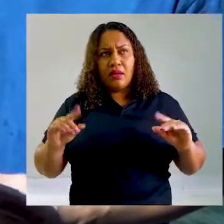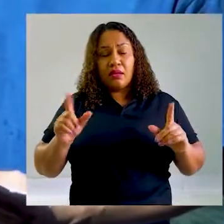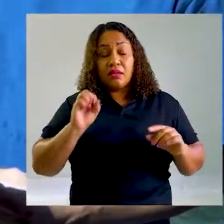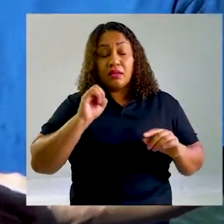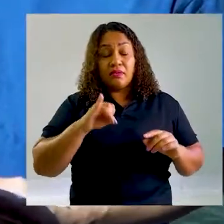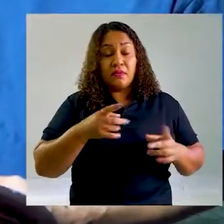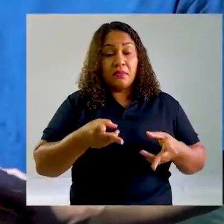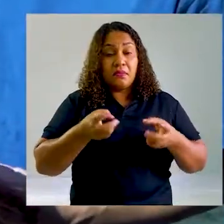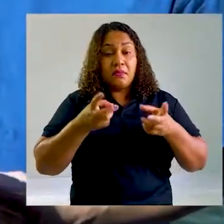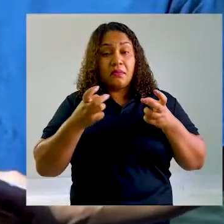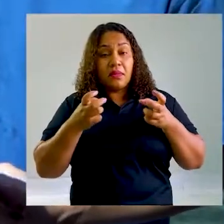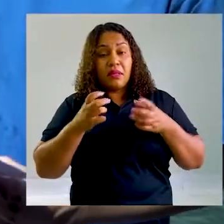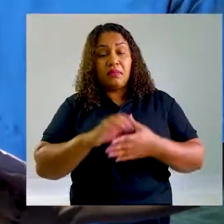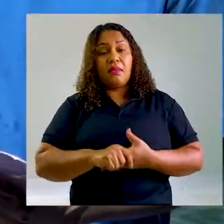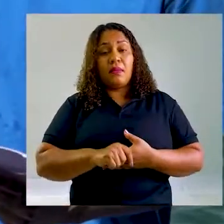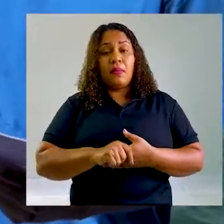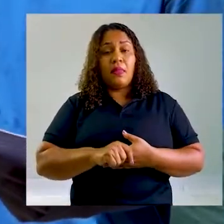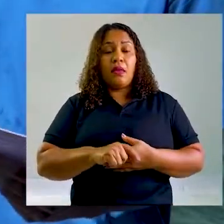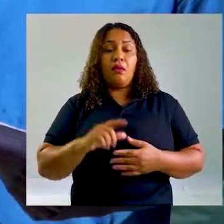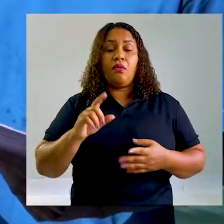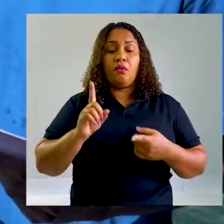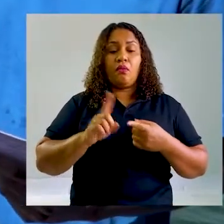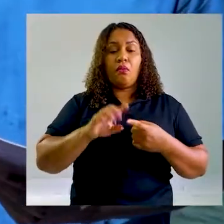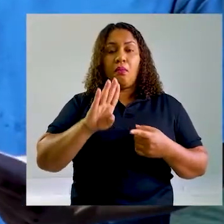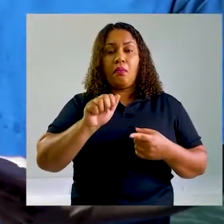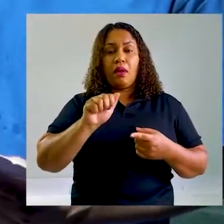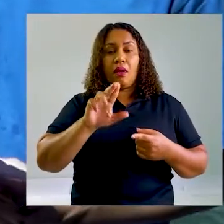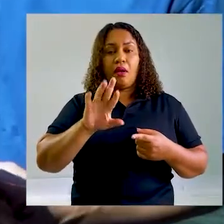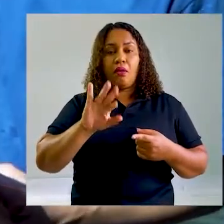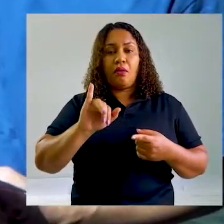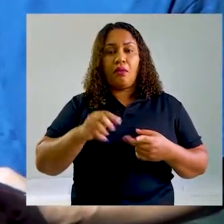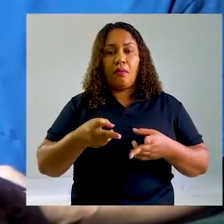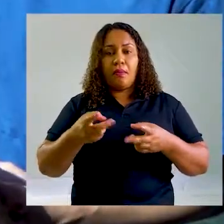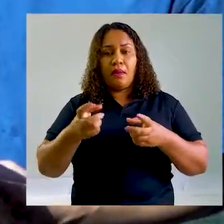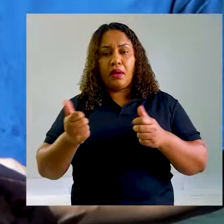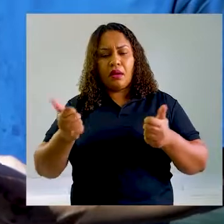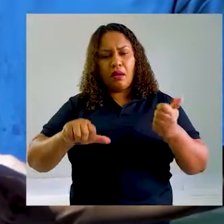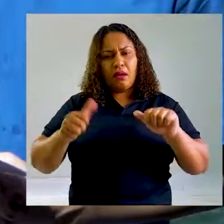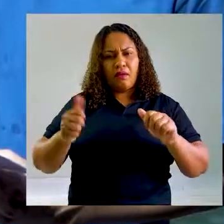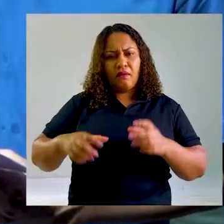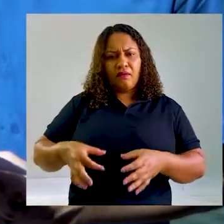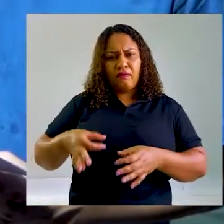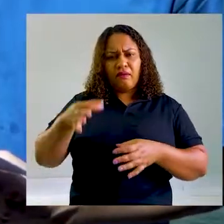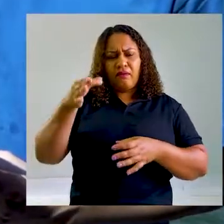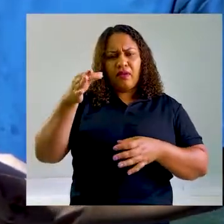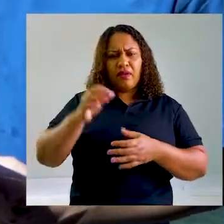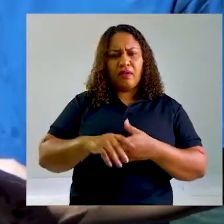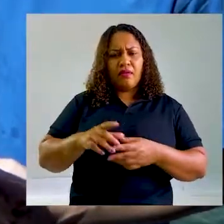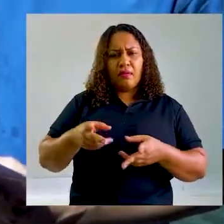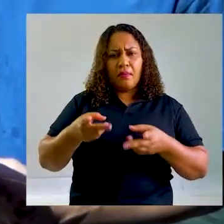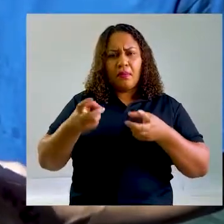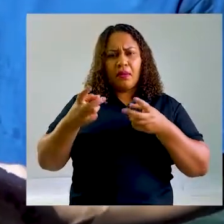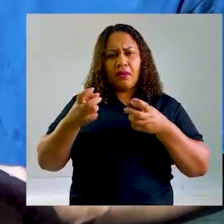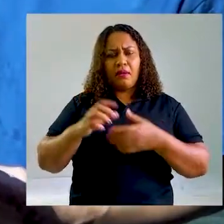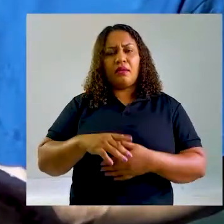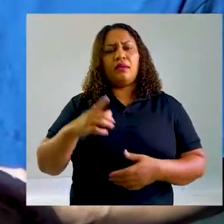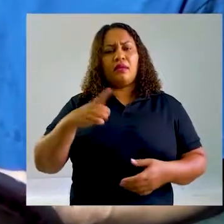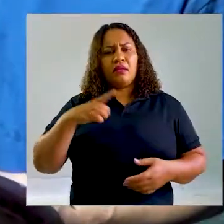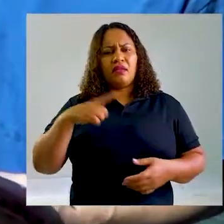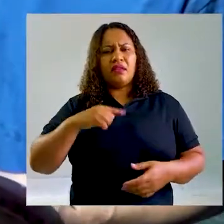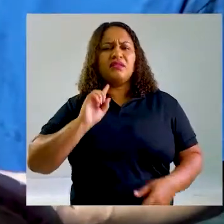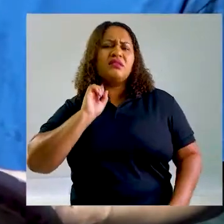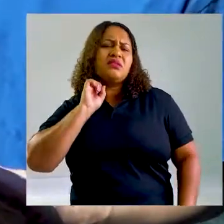está aqui não muito distante dela, né? Se você pegar uma análise bem na foz, você tem elevadas